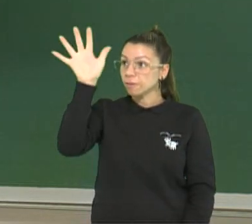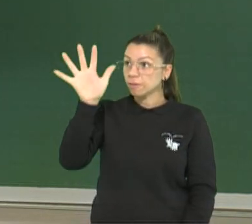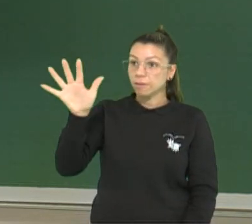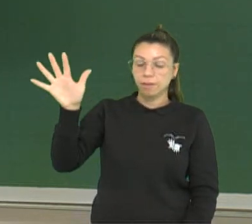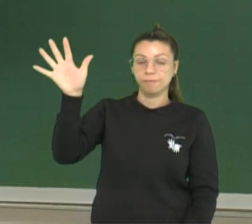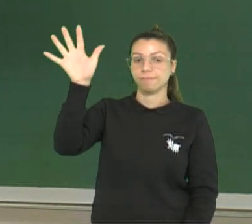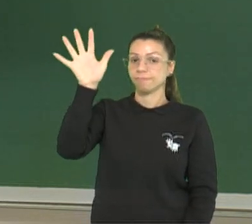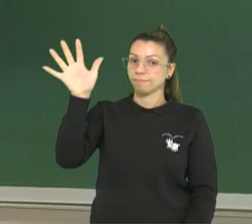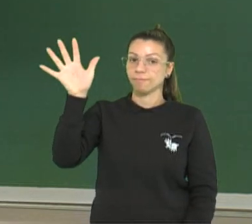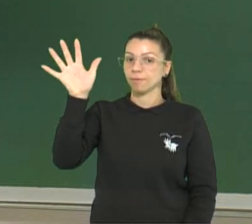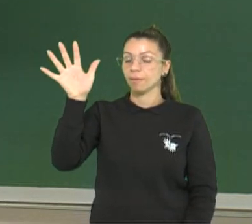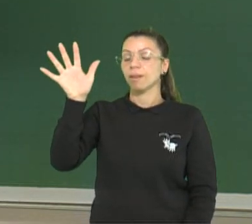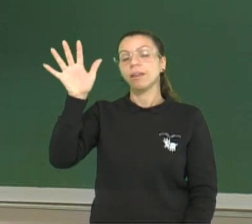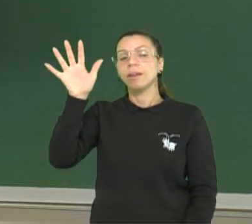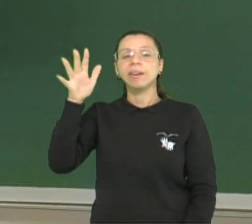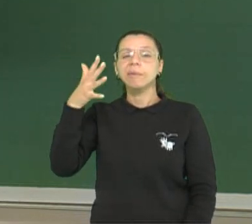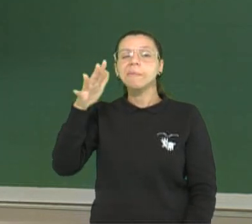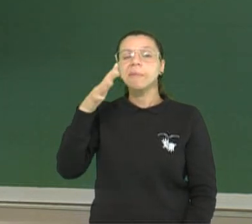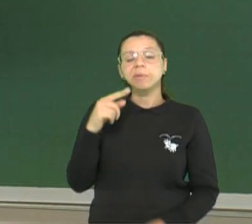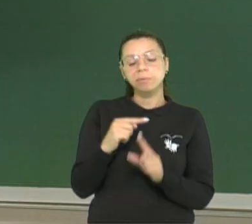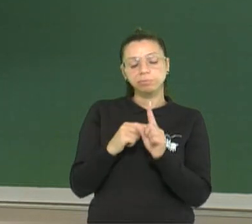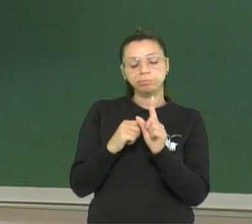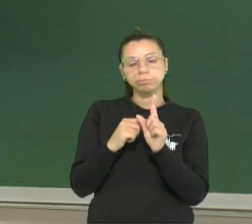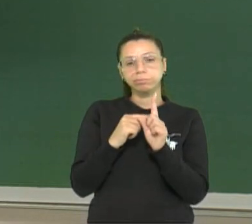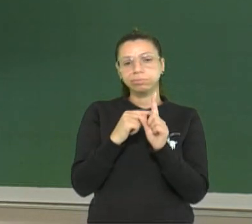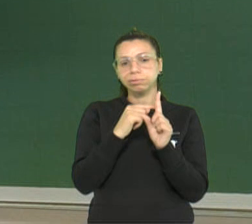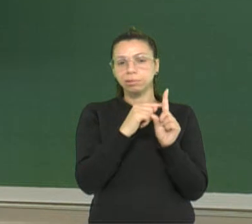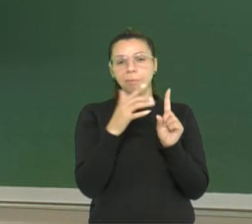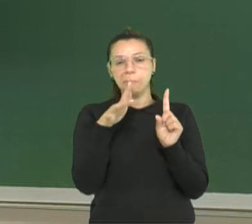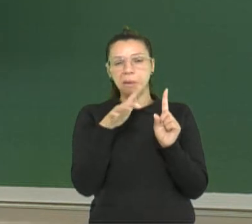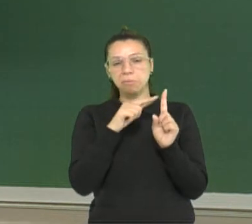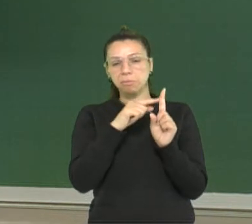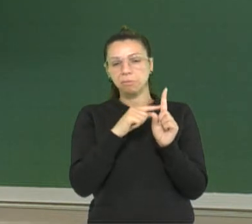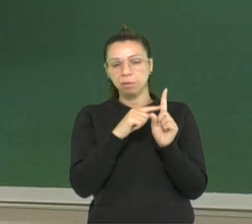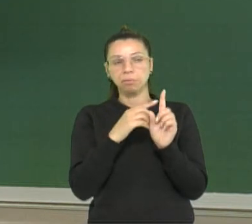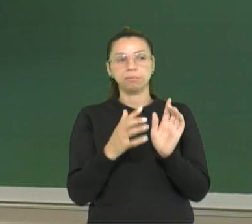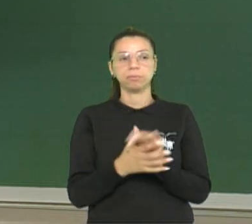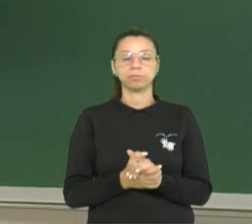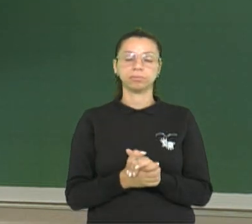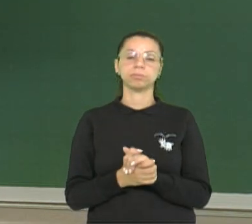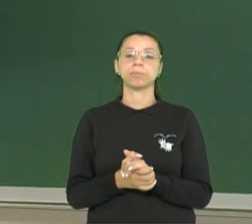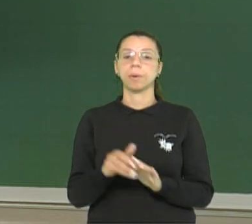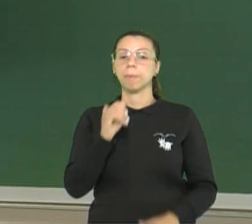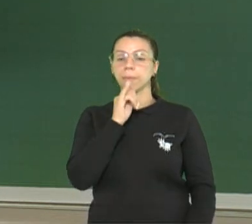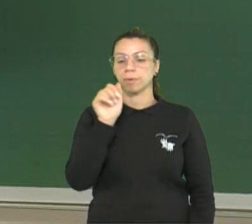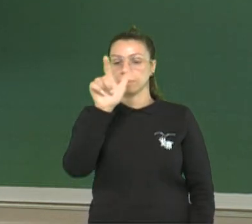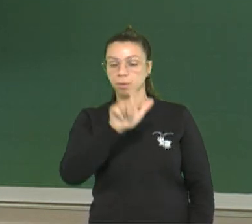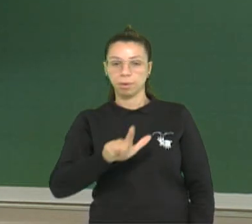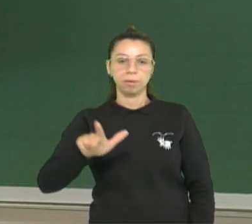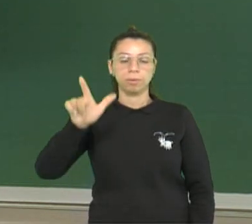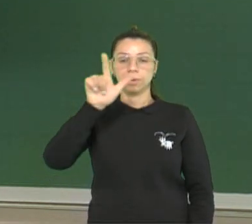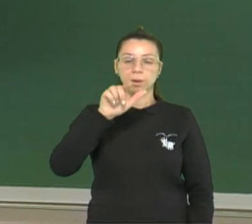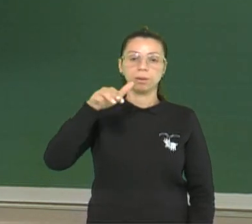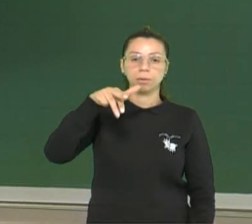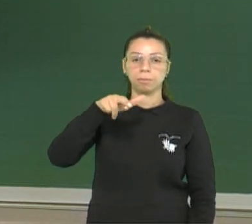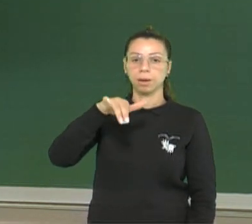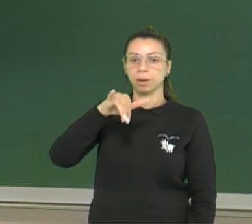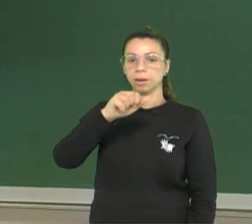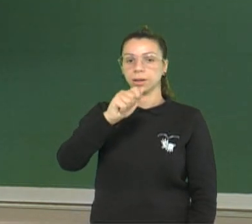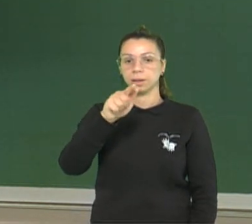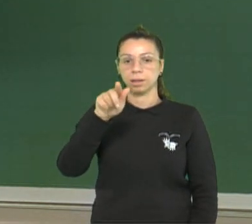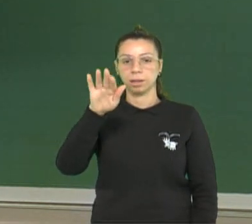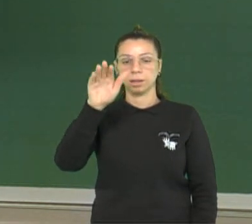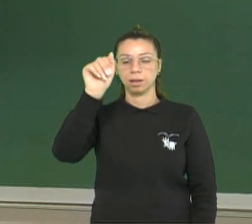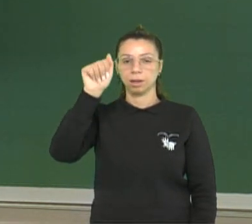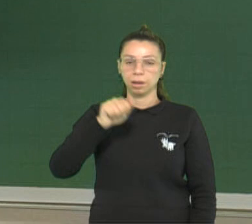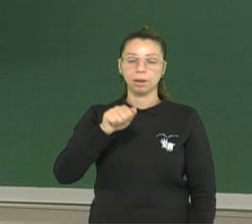também não serão tão rigorosos quanto em outras localidades, como por exemplo na região de Londrina, Maringá, que é o norte do